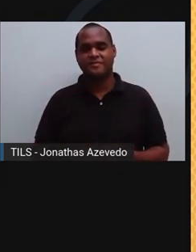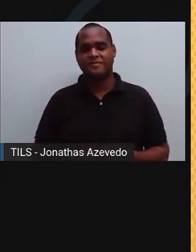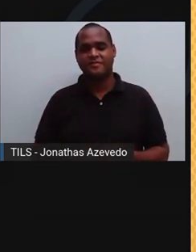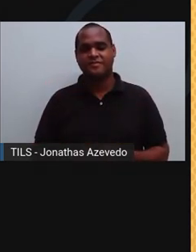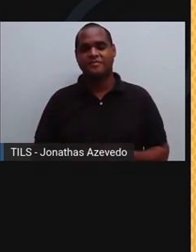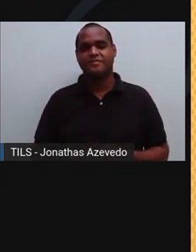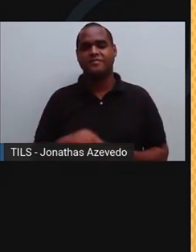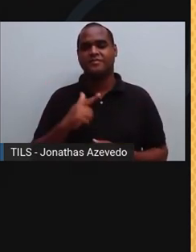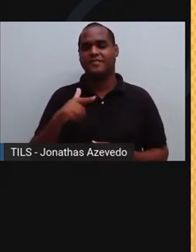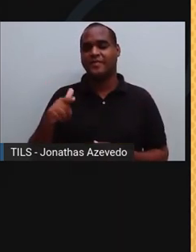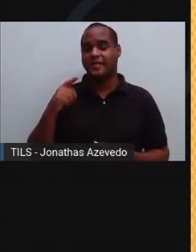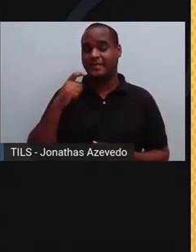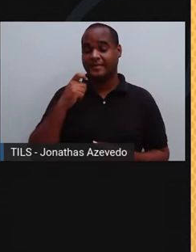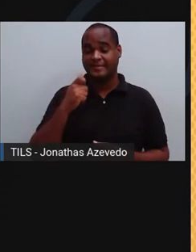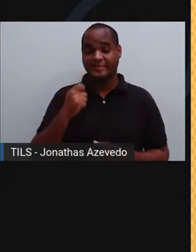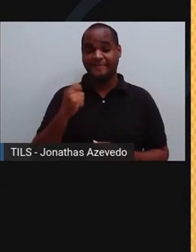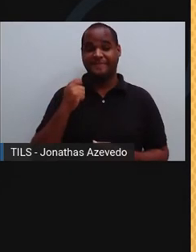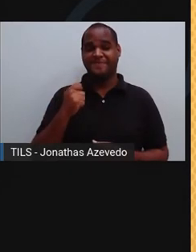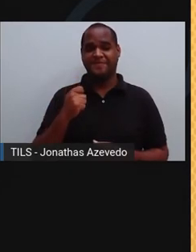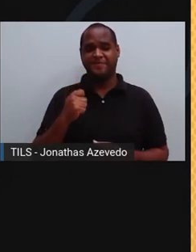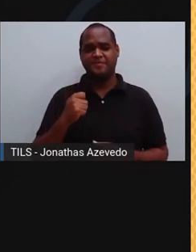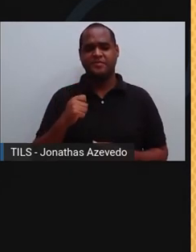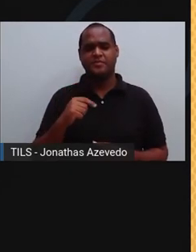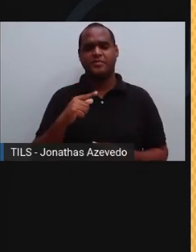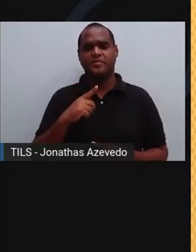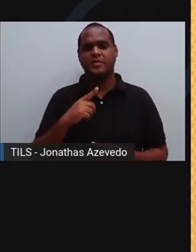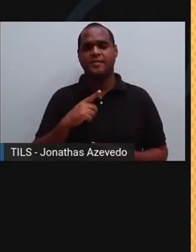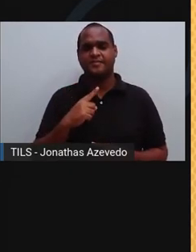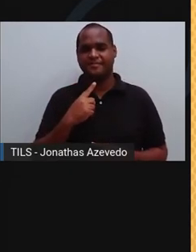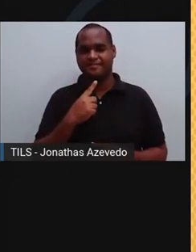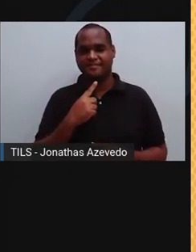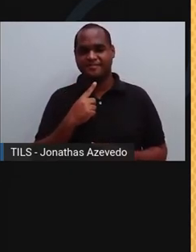E o sabor azedo nas laterais e na parte inferior.